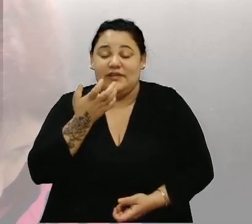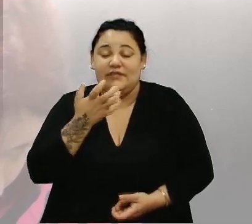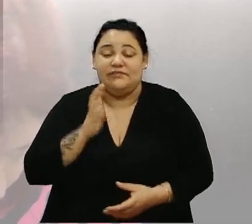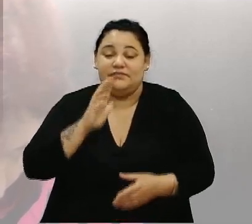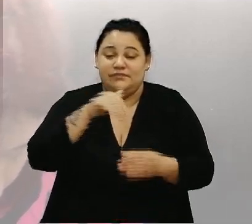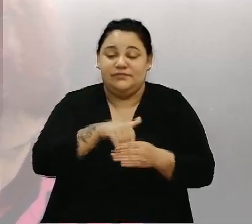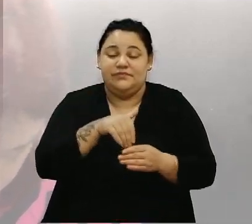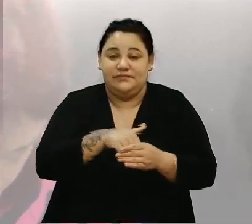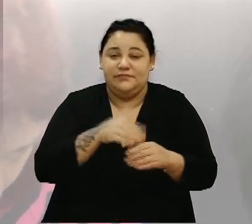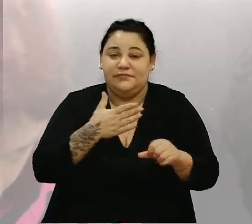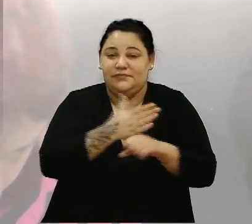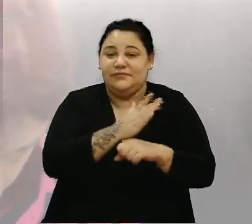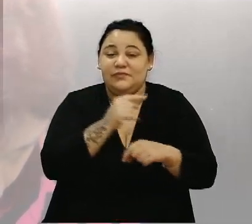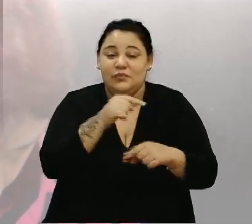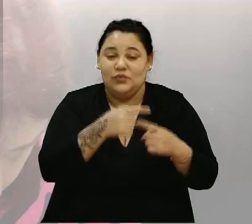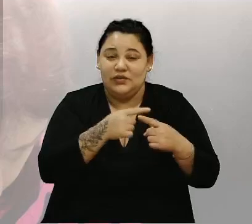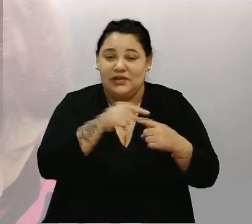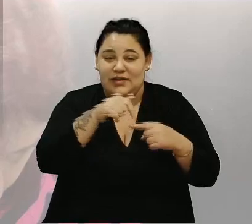empresa merece.